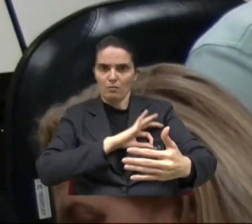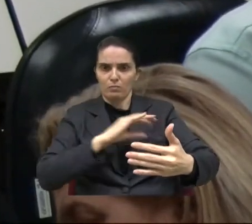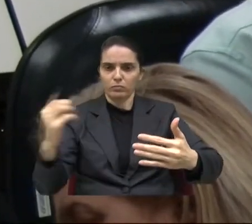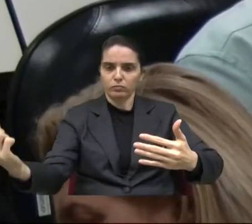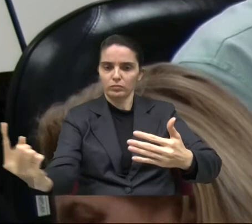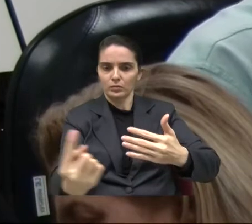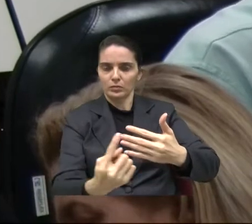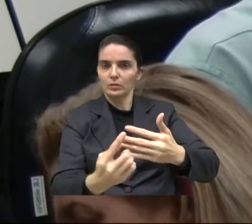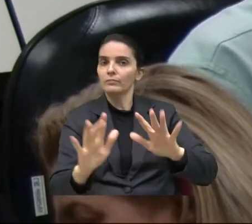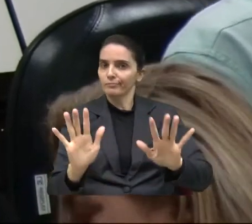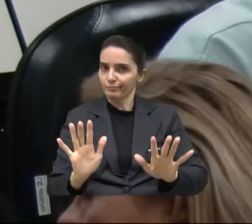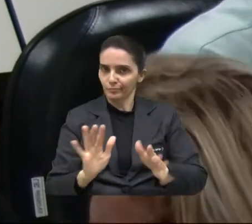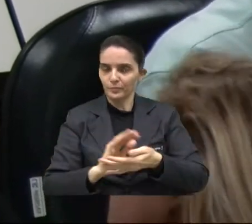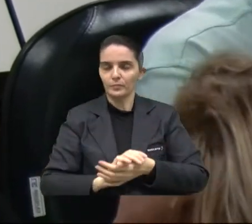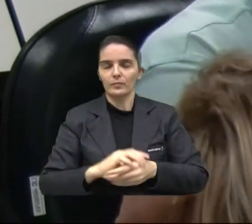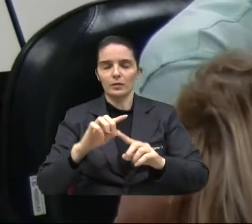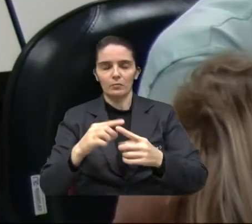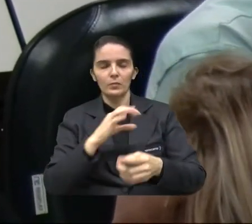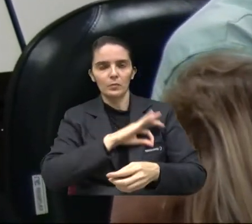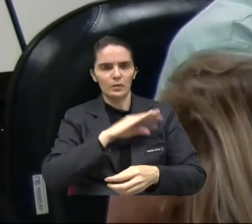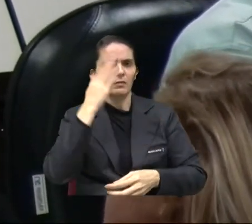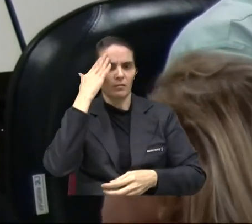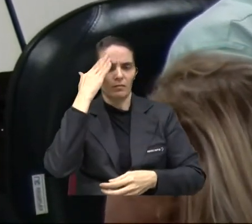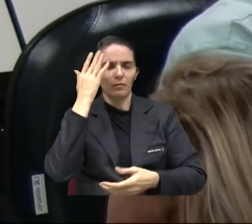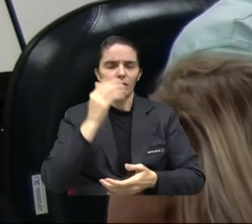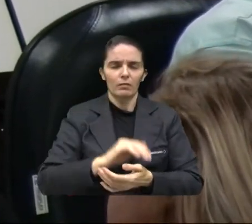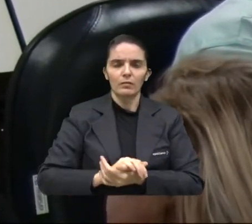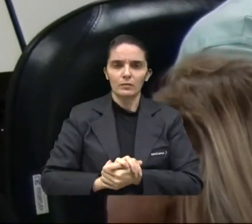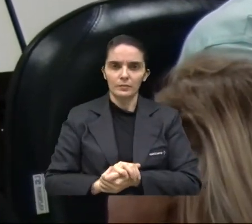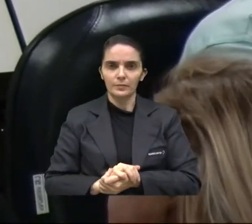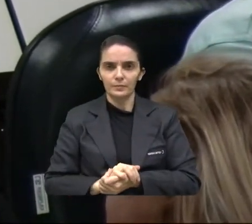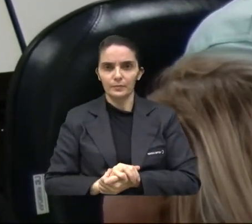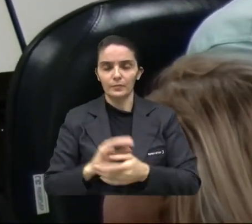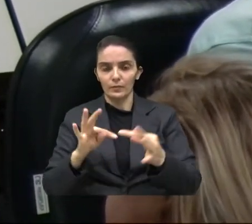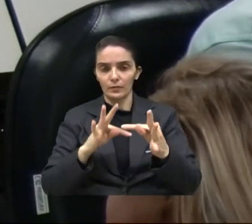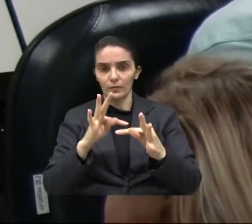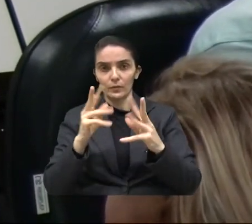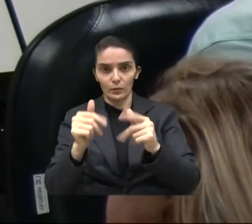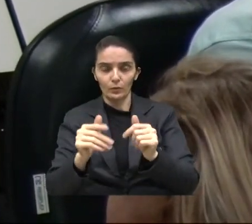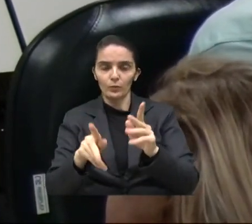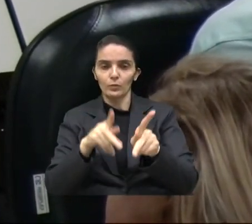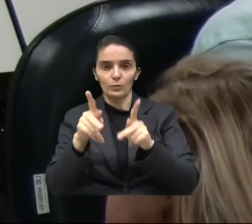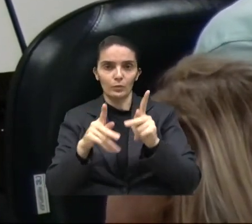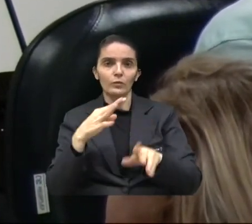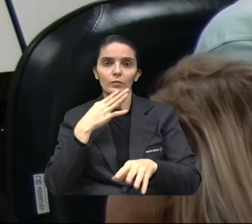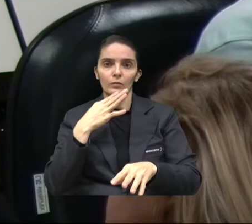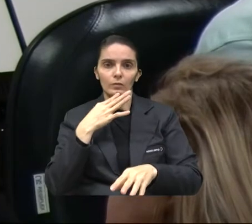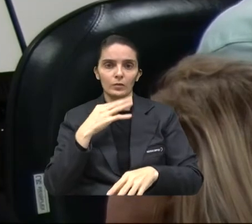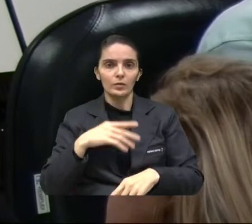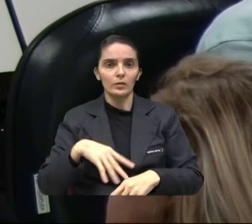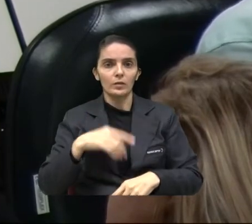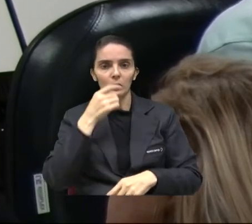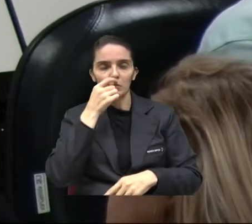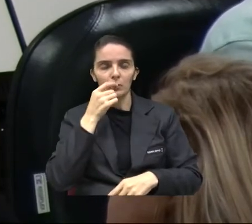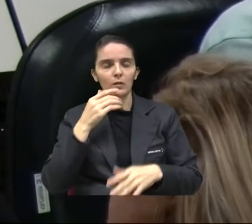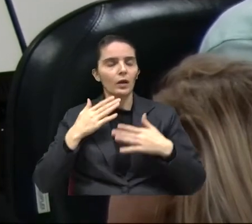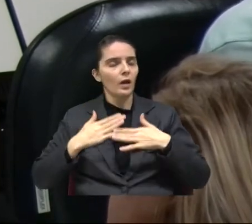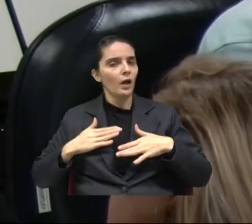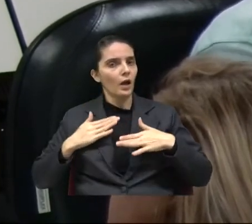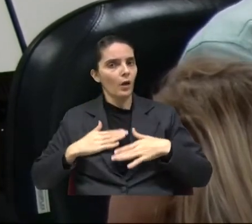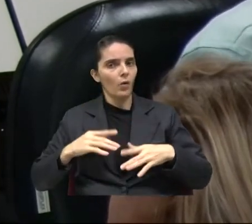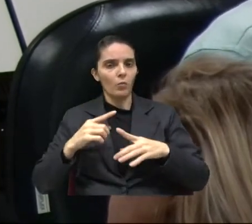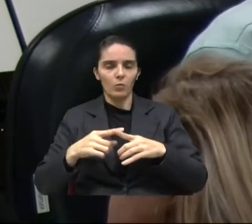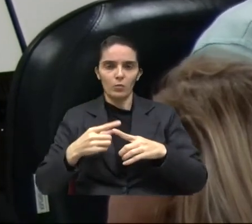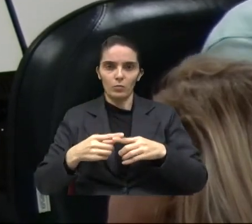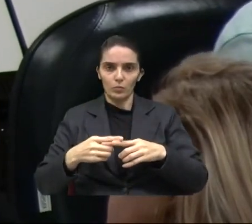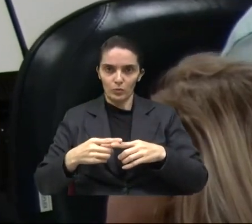gostaria de passar isso a todos os vereadores, a toda a população que nos acompanha. Estou tranquilo em dizer isso, porque esta